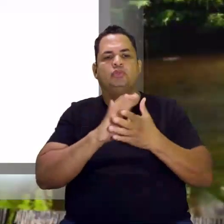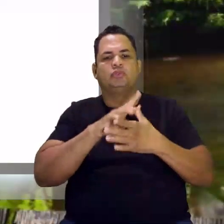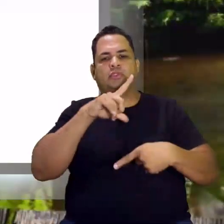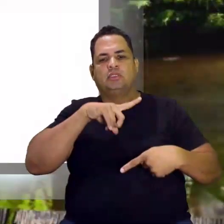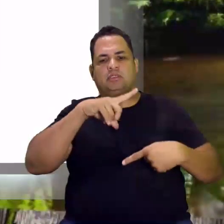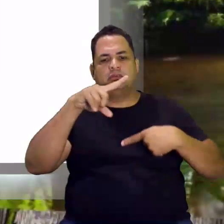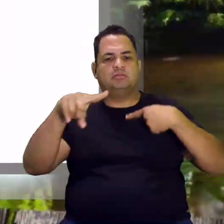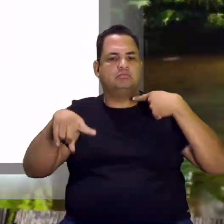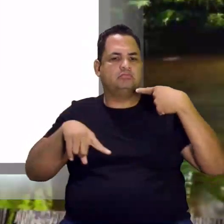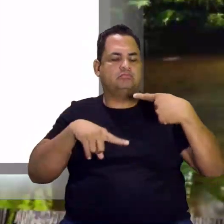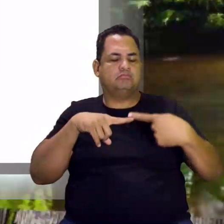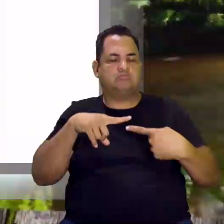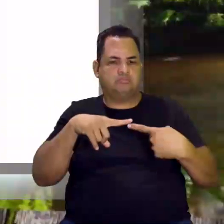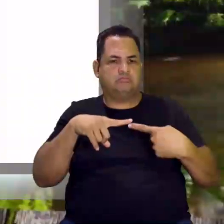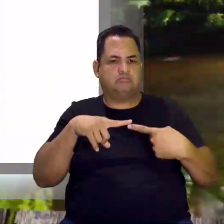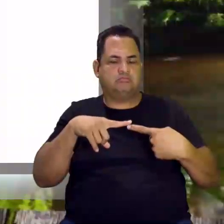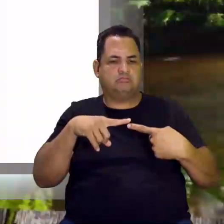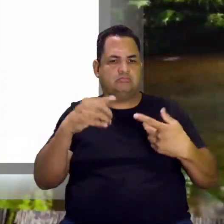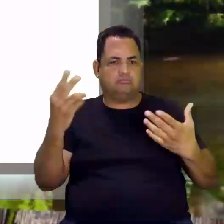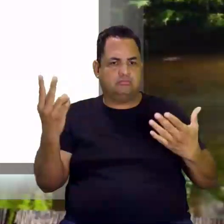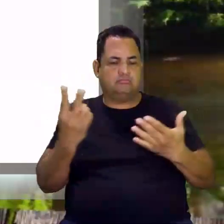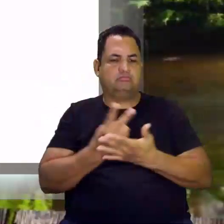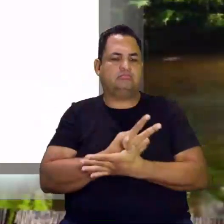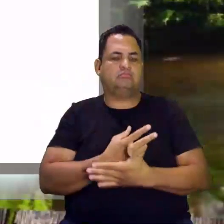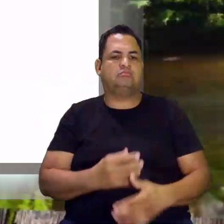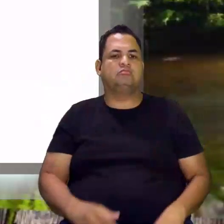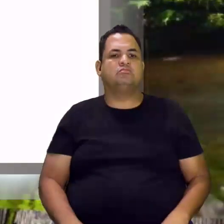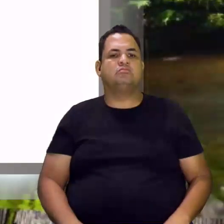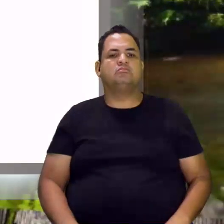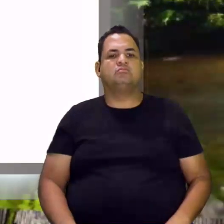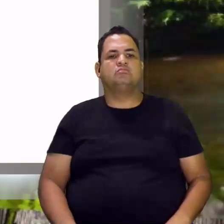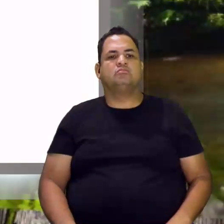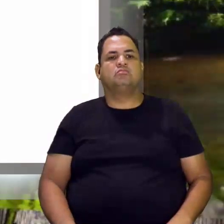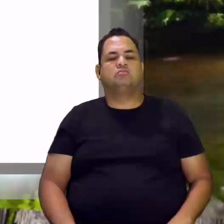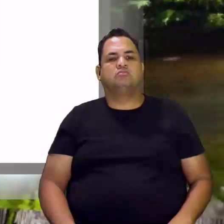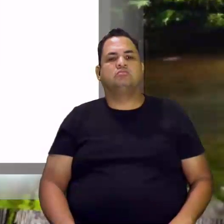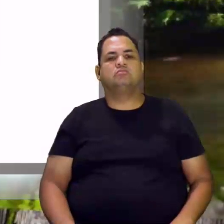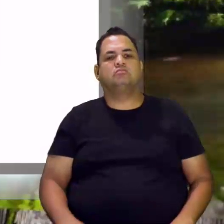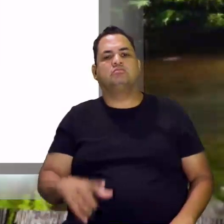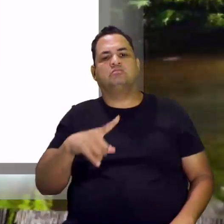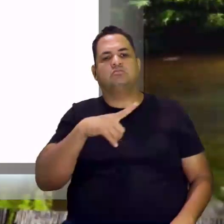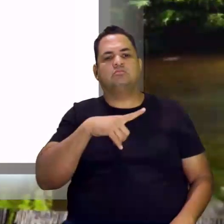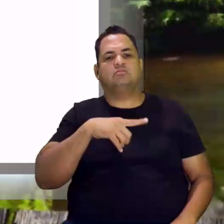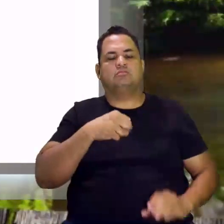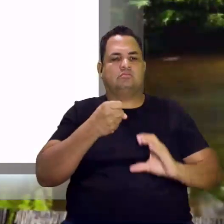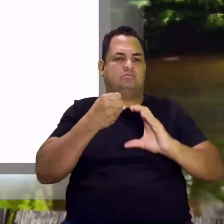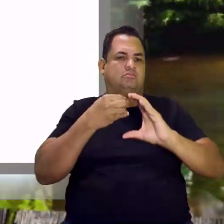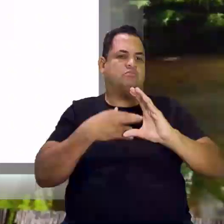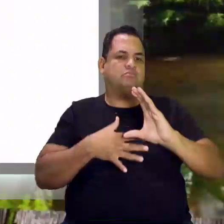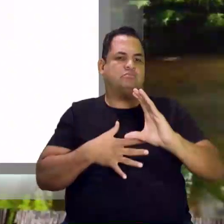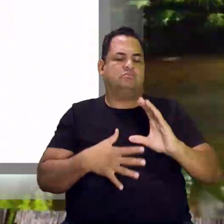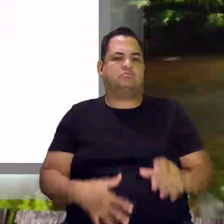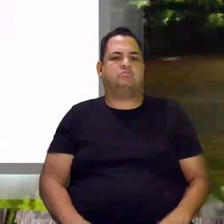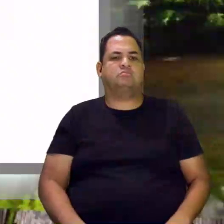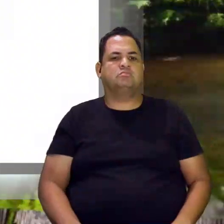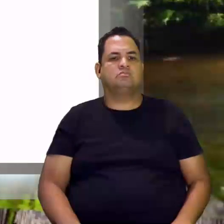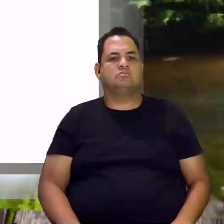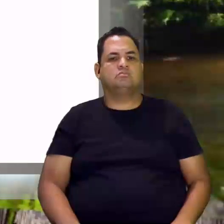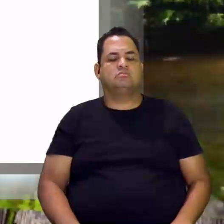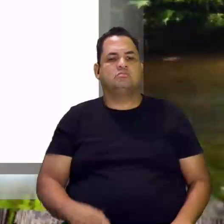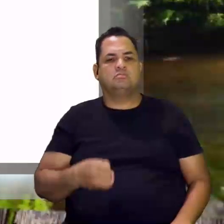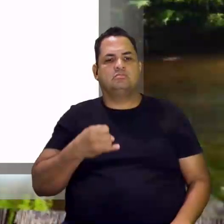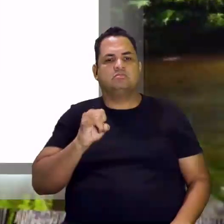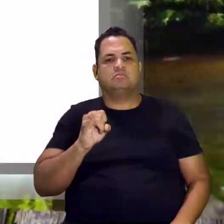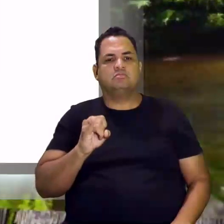uma razão de ser, tá? Tudo que tá ali tem uma função. E aí, se a